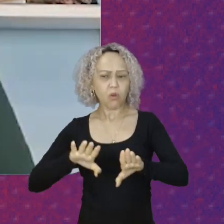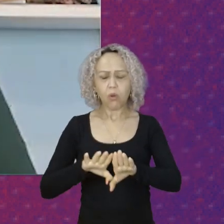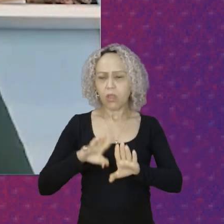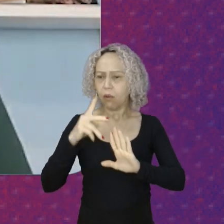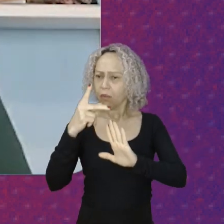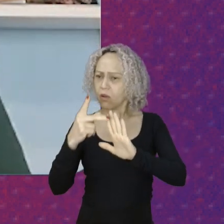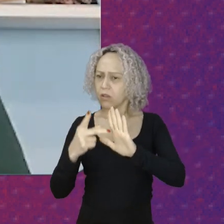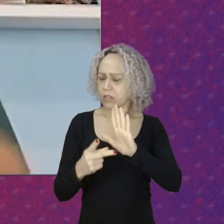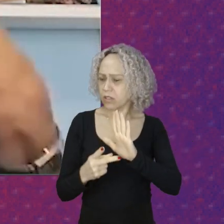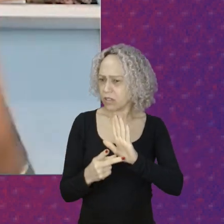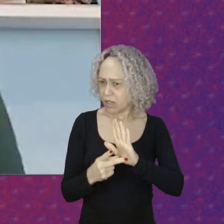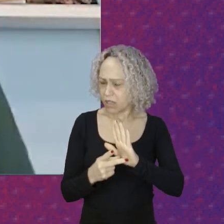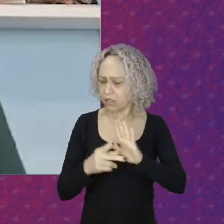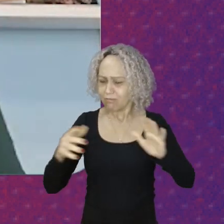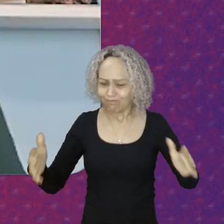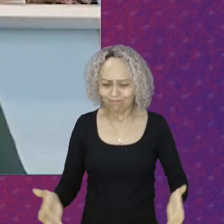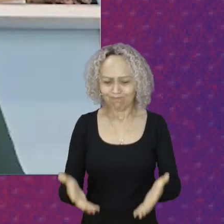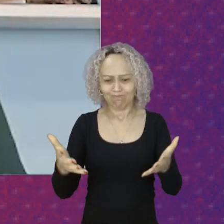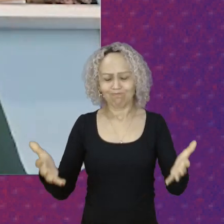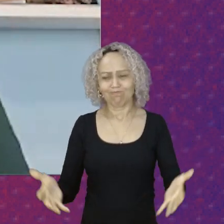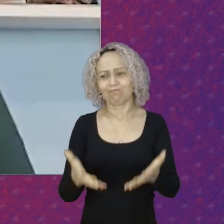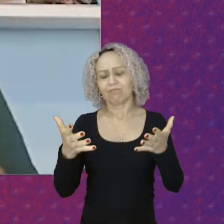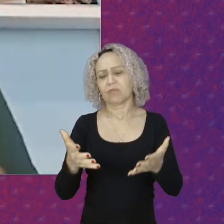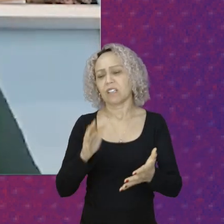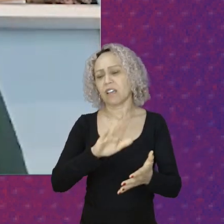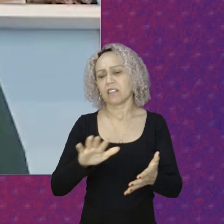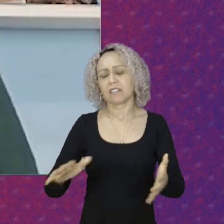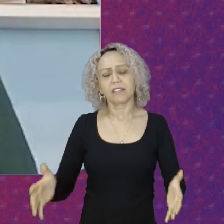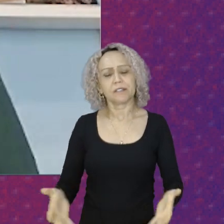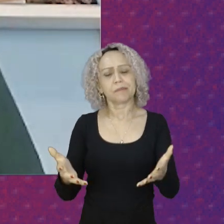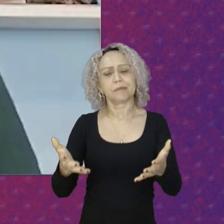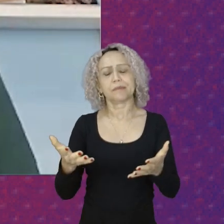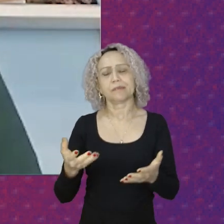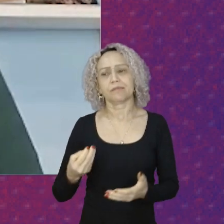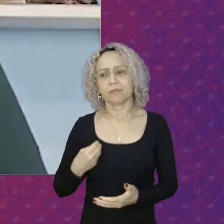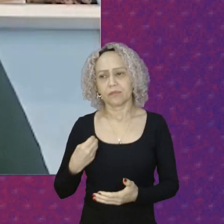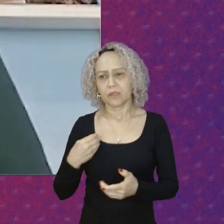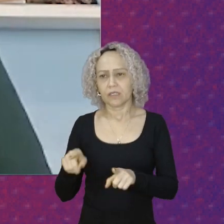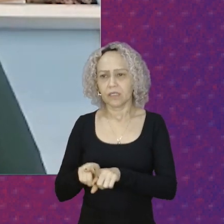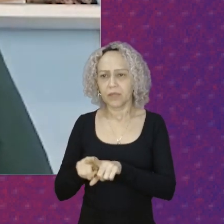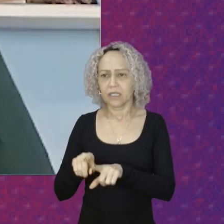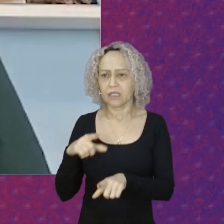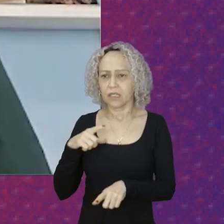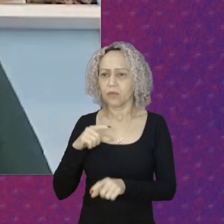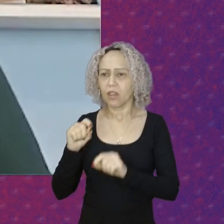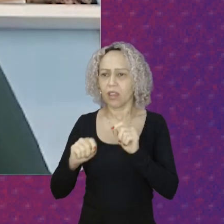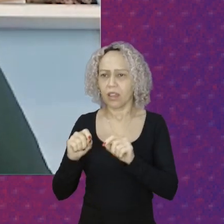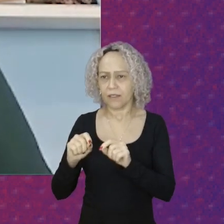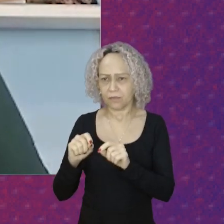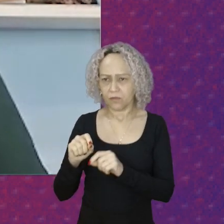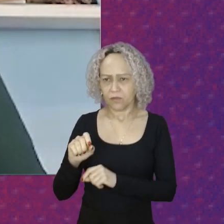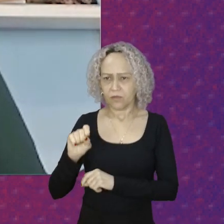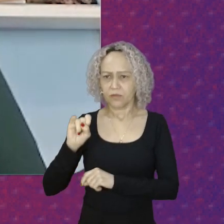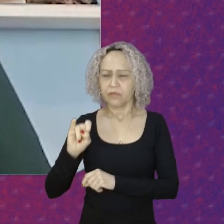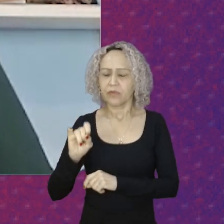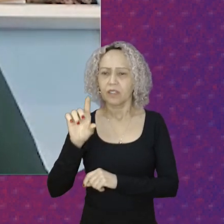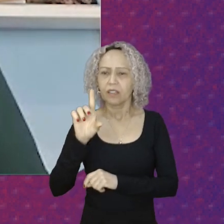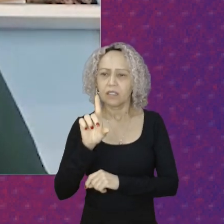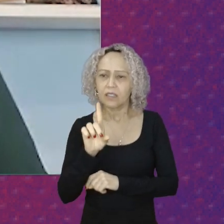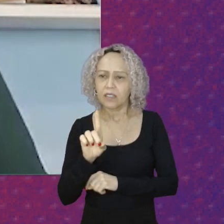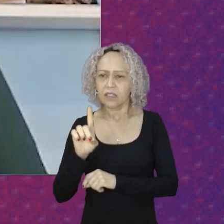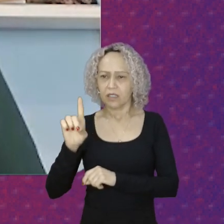levam as crianças para frente, que levam os professores para frente. Nós temos um IDEB, que é o terceiro IDEB do município,